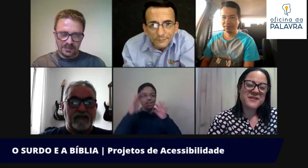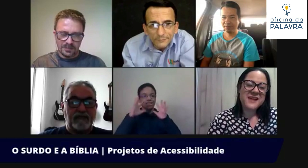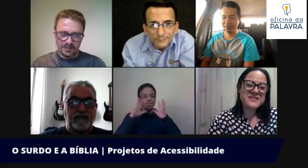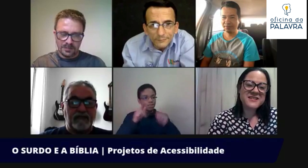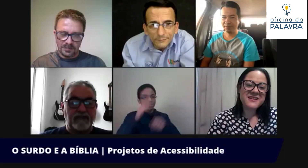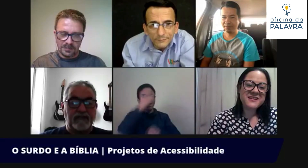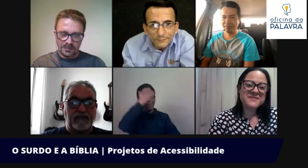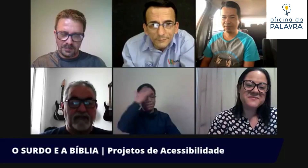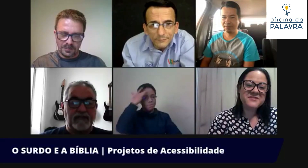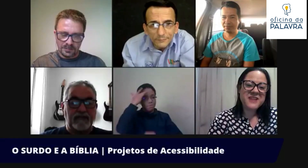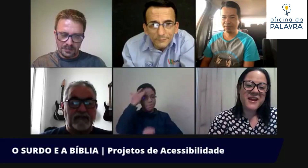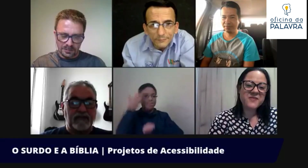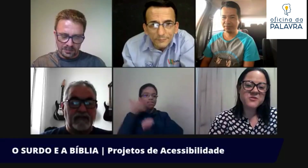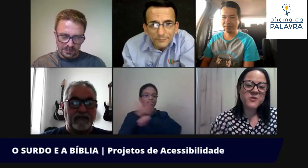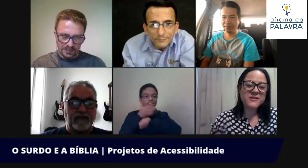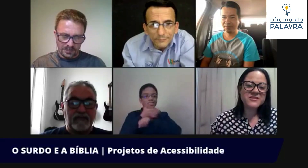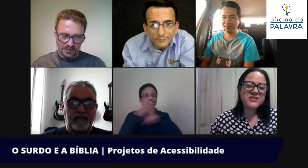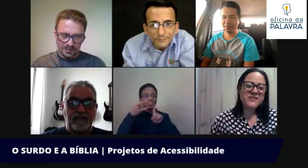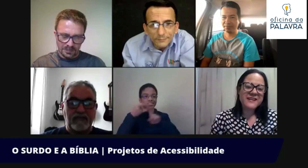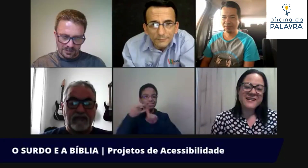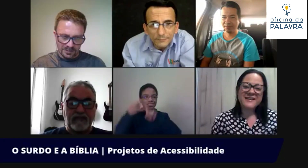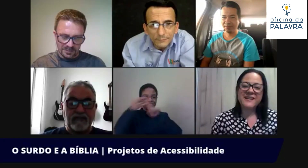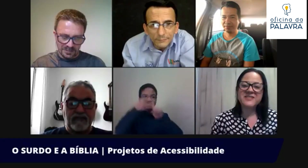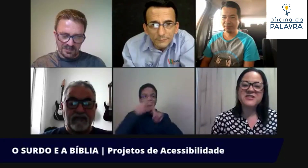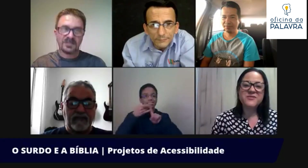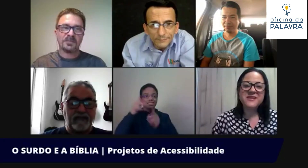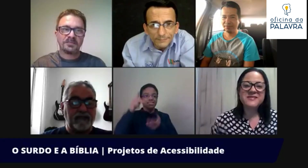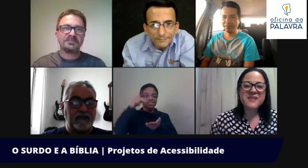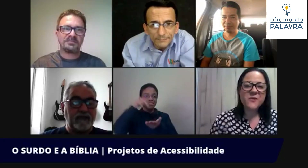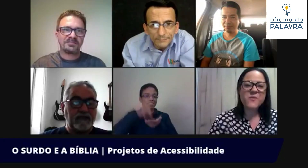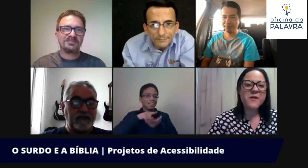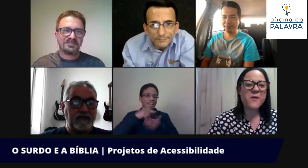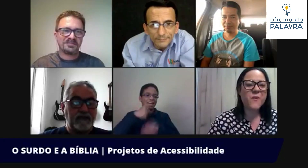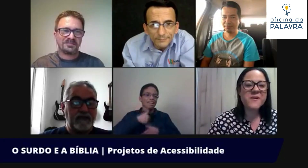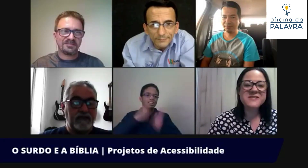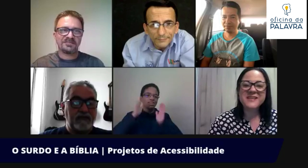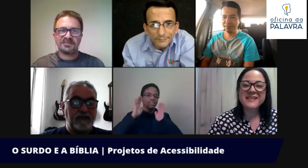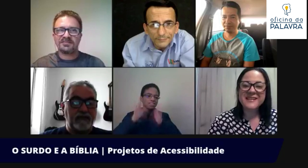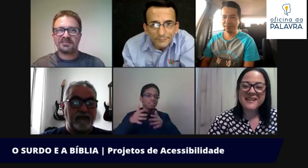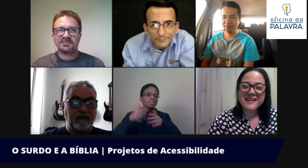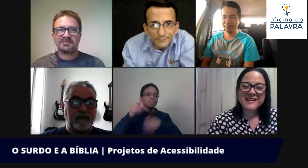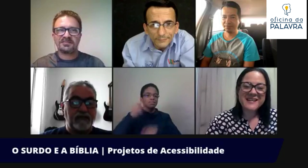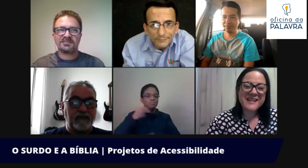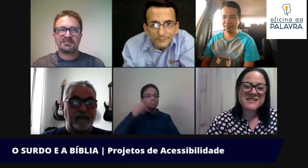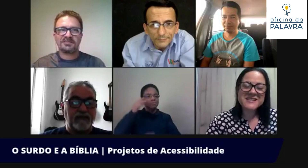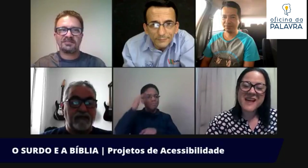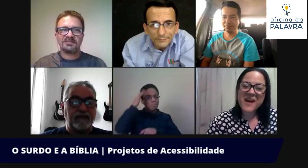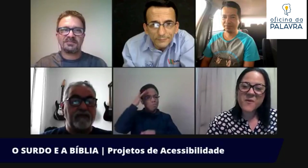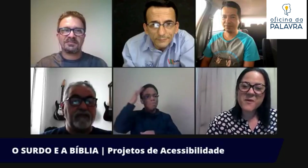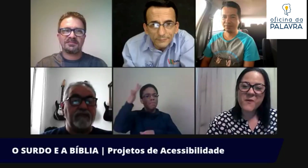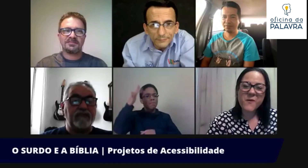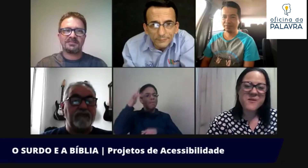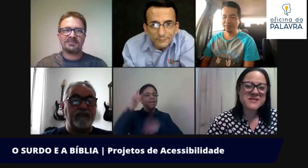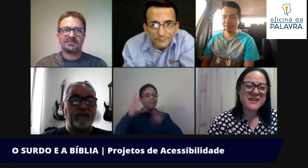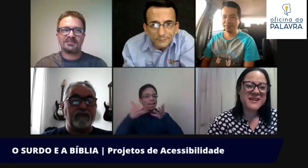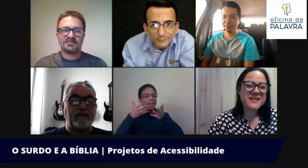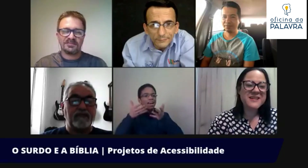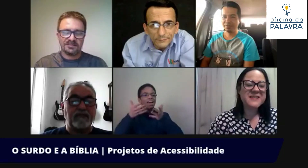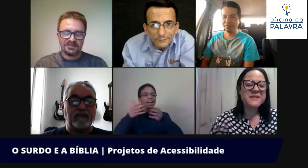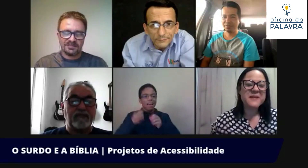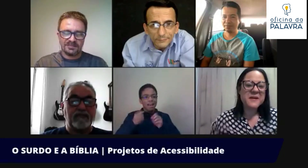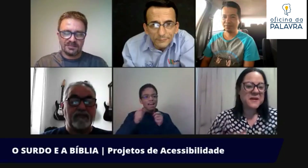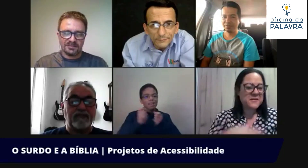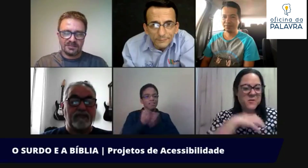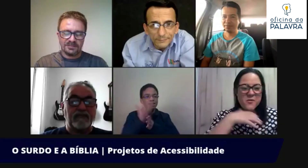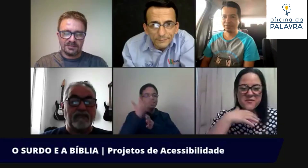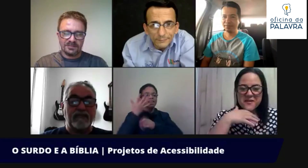Na verdade, já é um sonho antigo, né, Leclerc? A gente fazer alguma coisa, idealizar alguma coisa